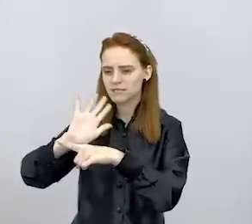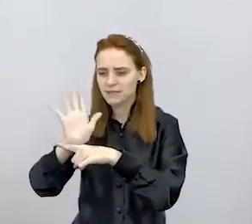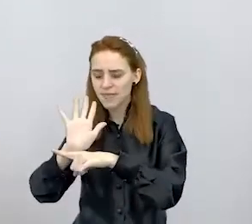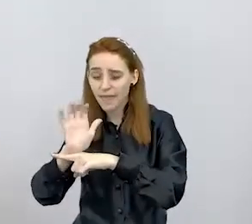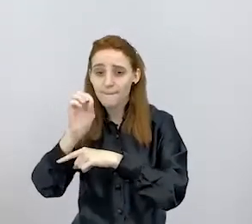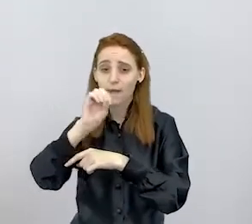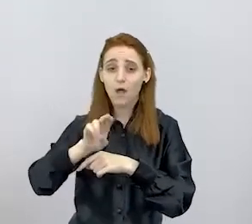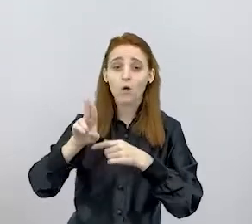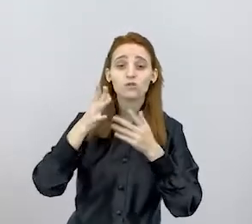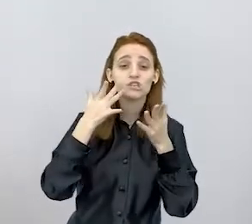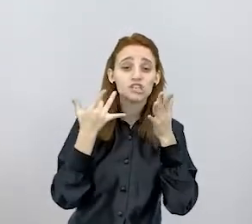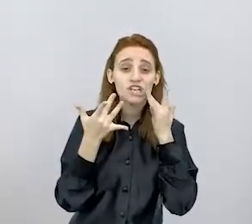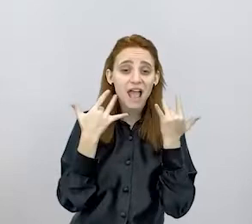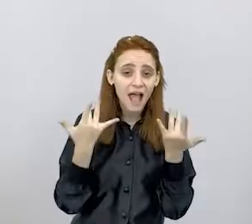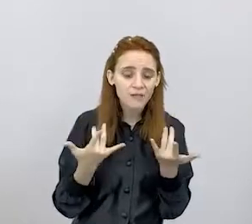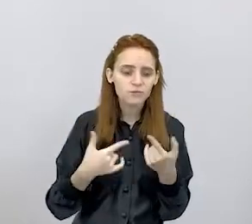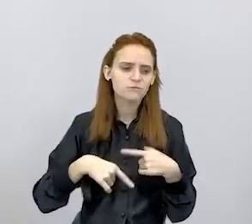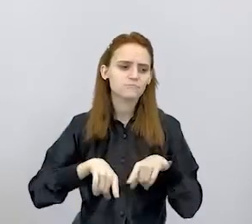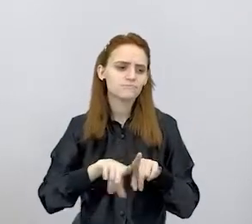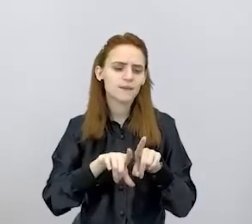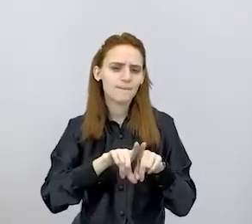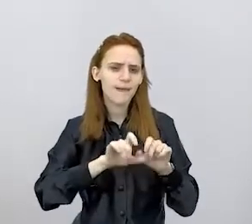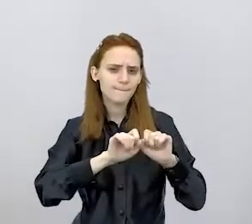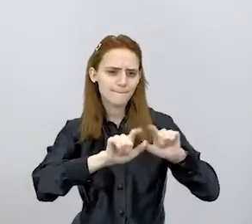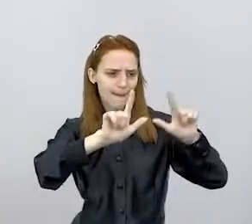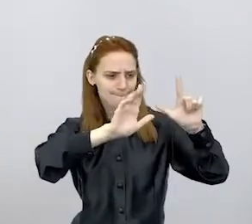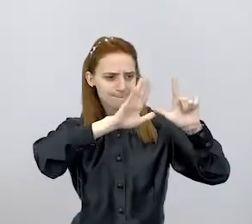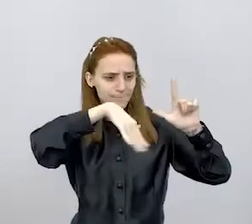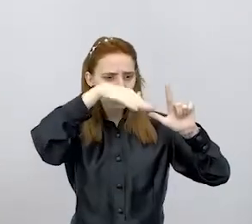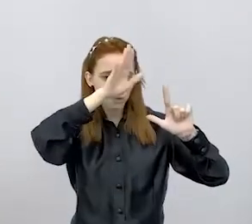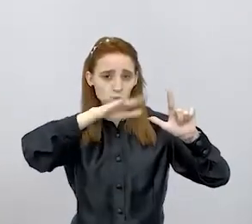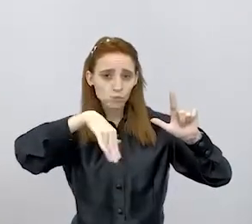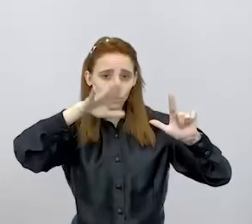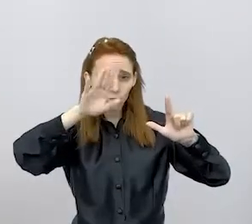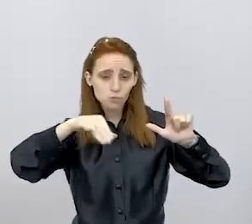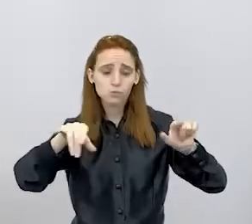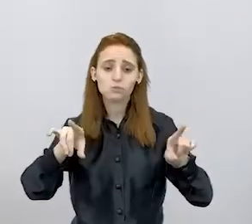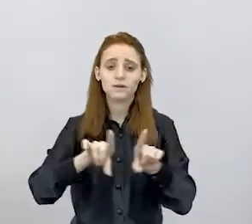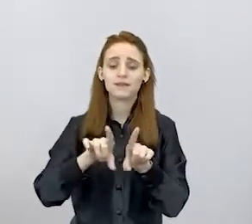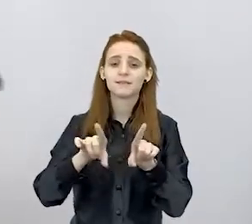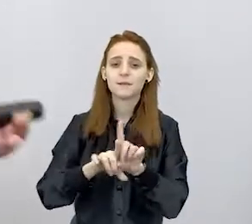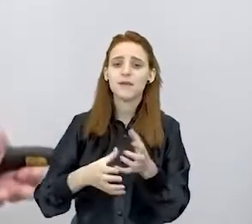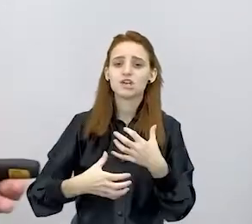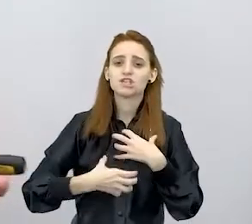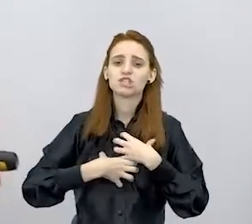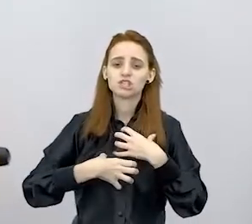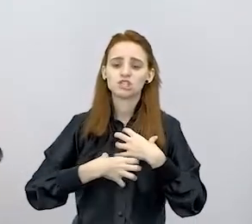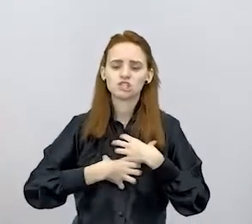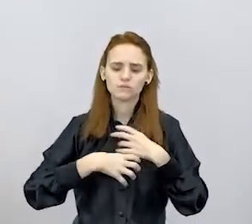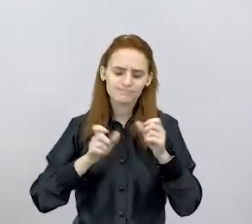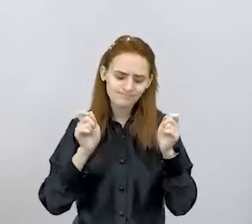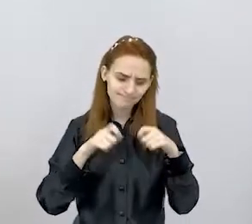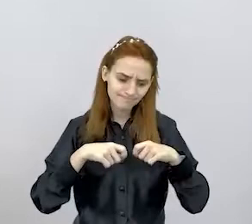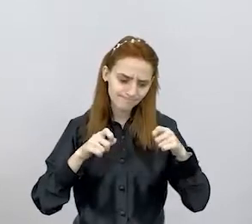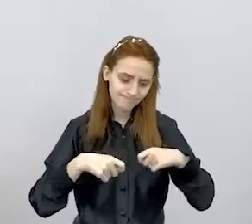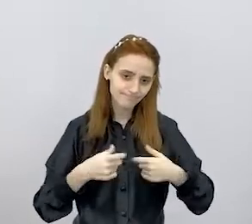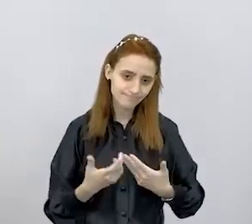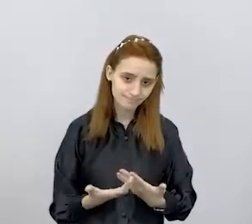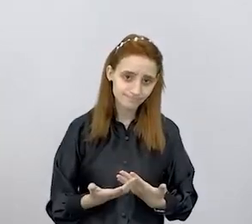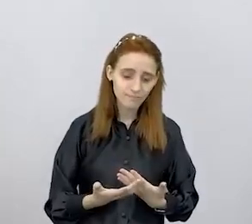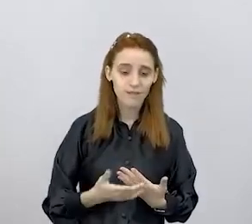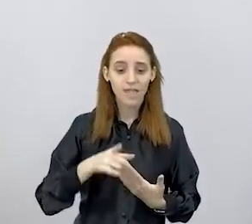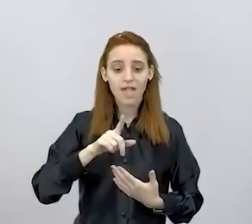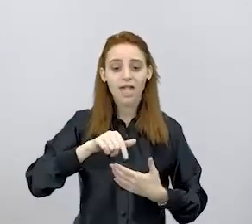A gente pode ter pintura hoje com diversos conteúdos, claro, e em diversas formas, com diversas possibilidades. Aí o